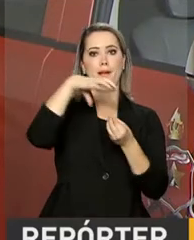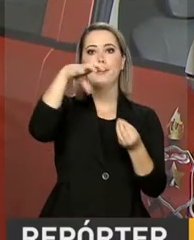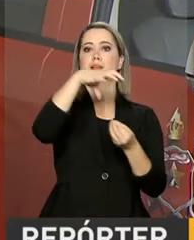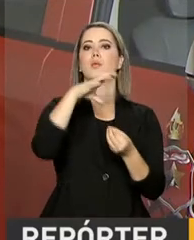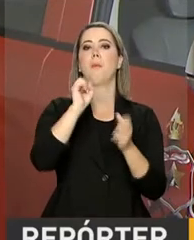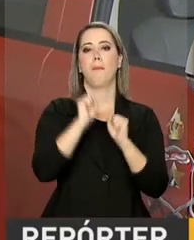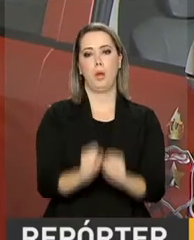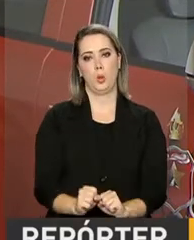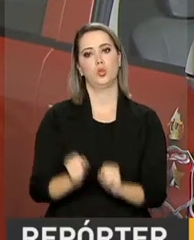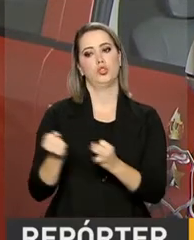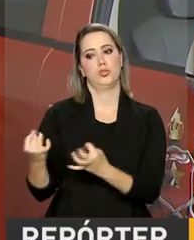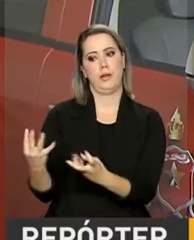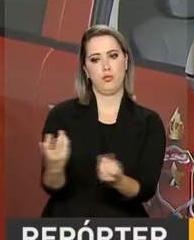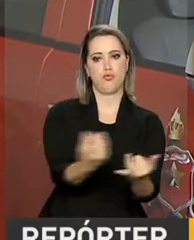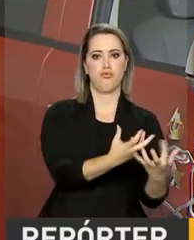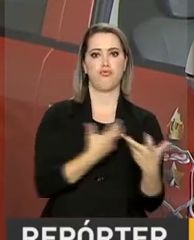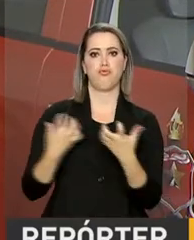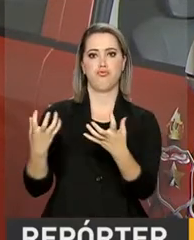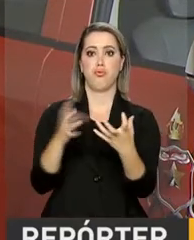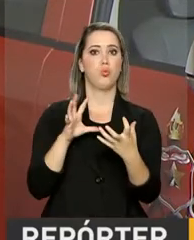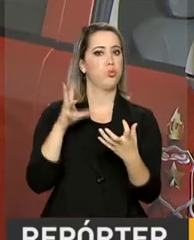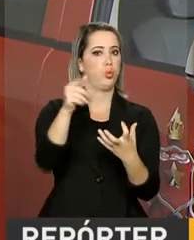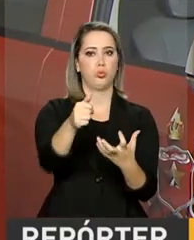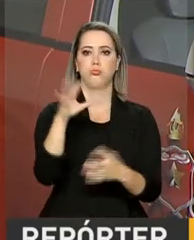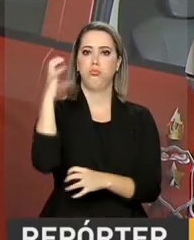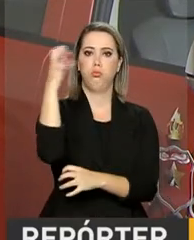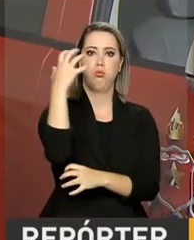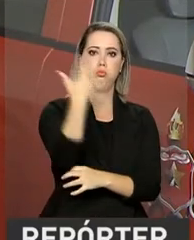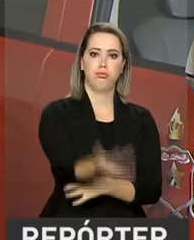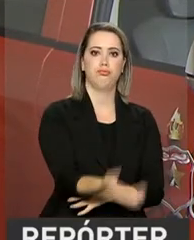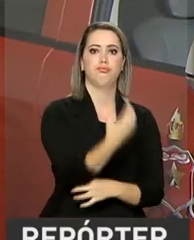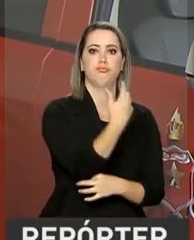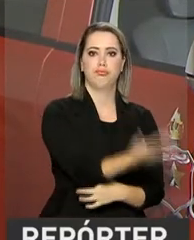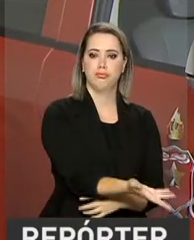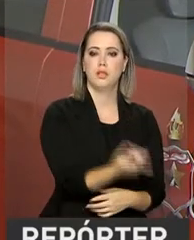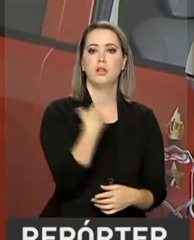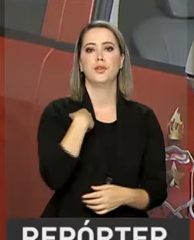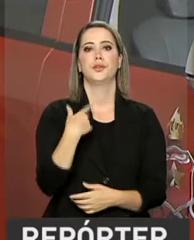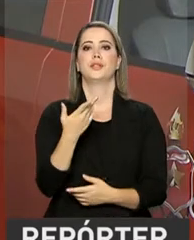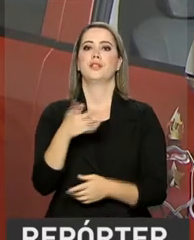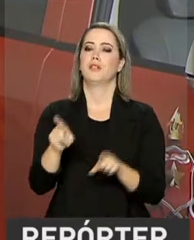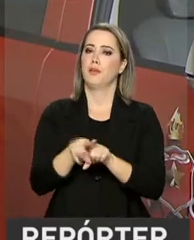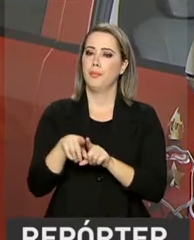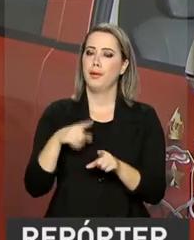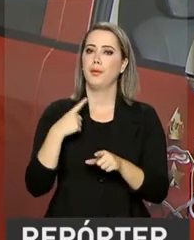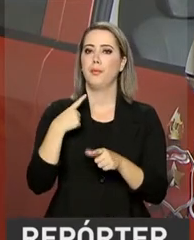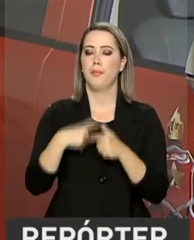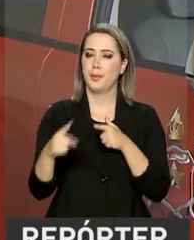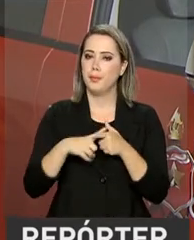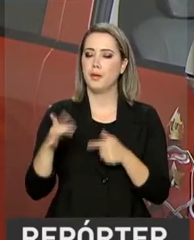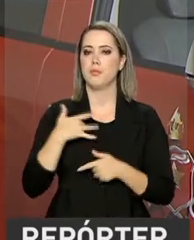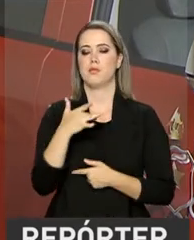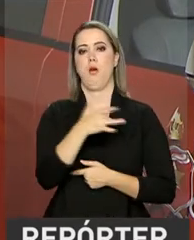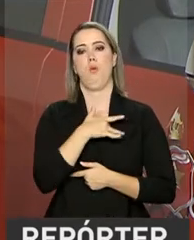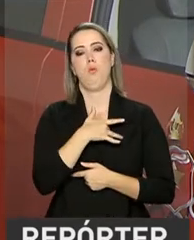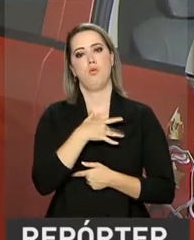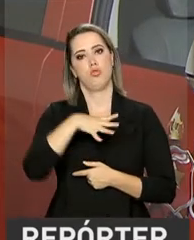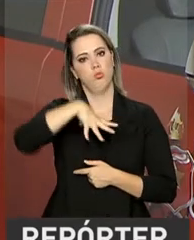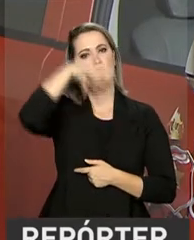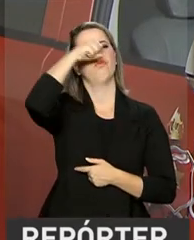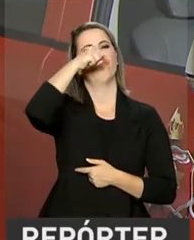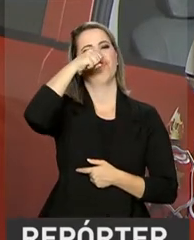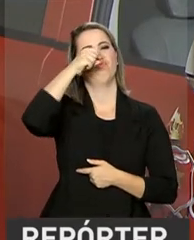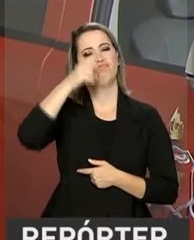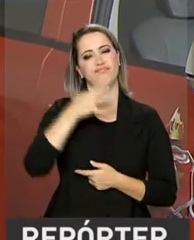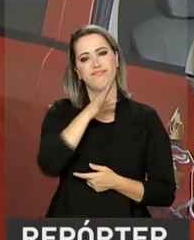florestal o que prejudica a saúde é principalmente crianças e de pessoas mais idosas com problemas respiratórios estão nessa